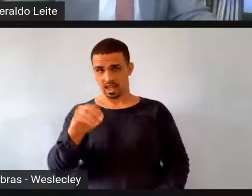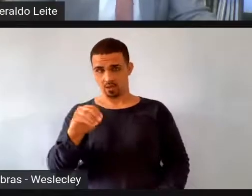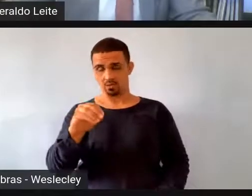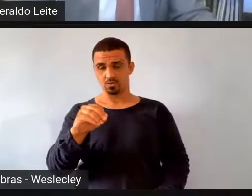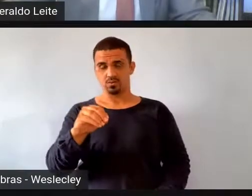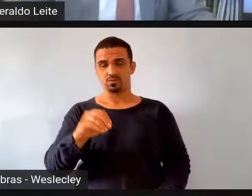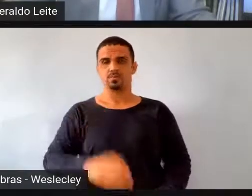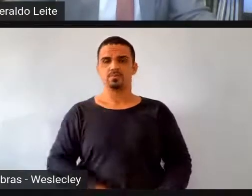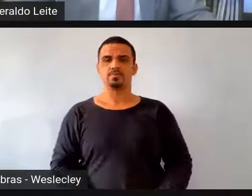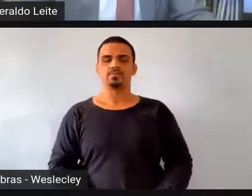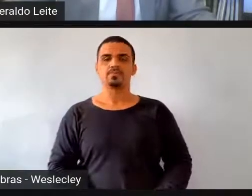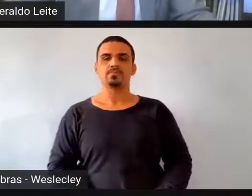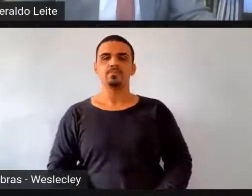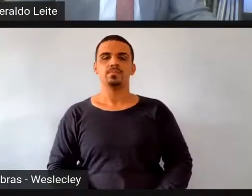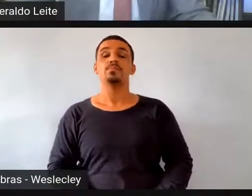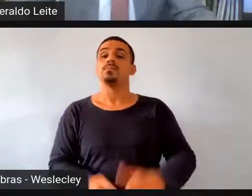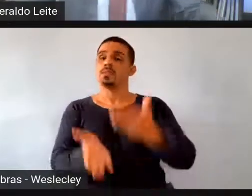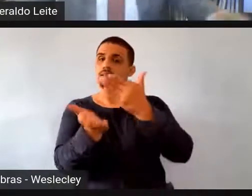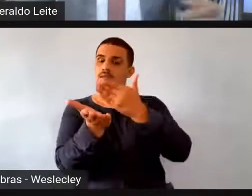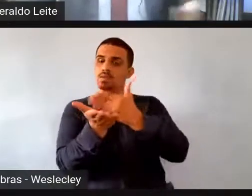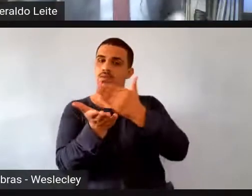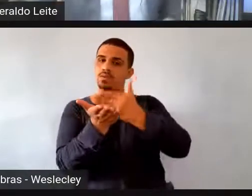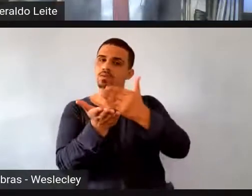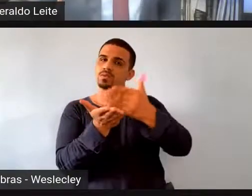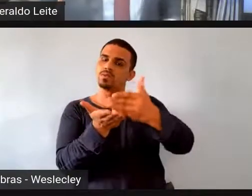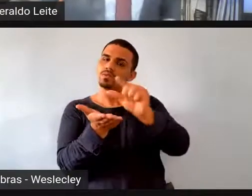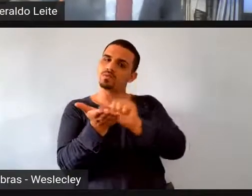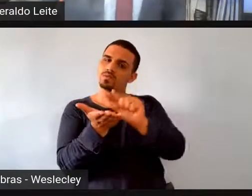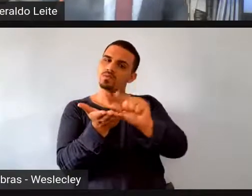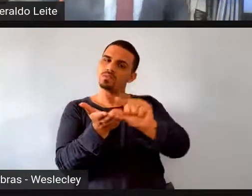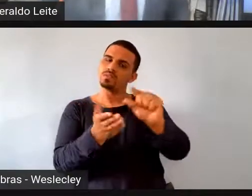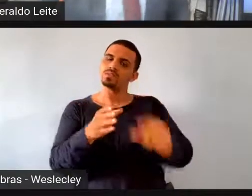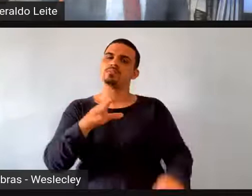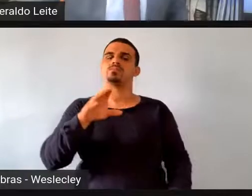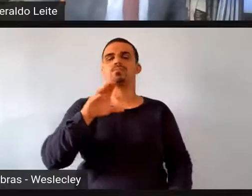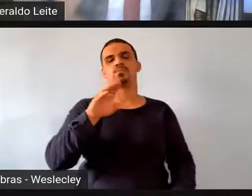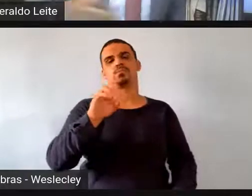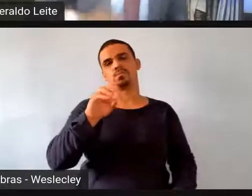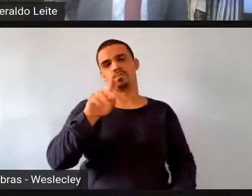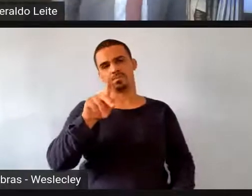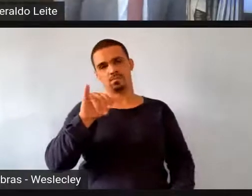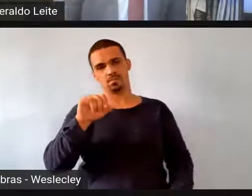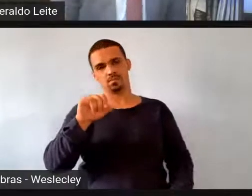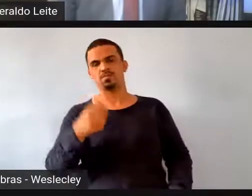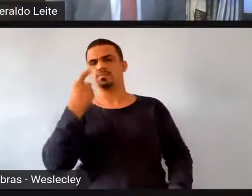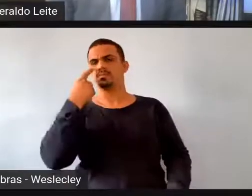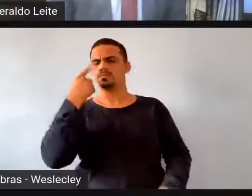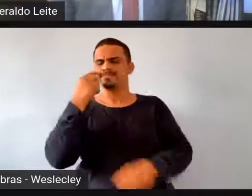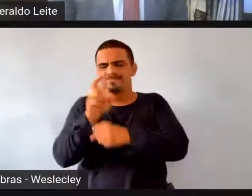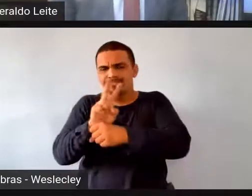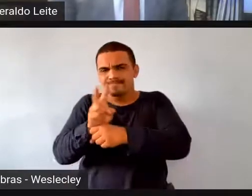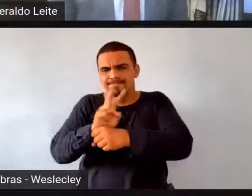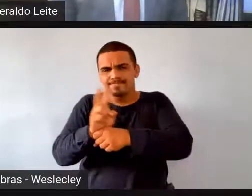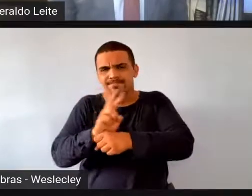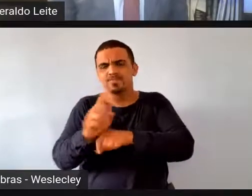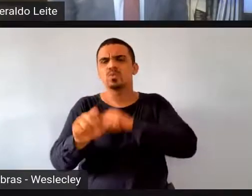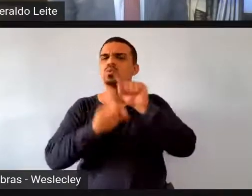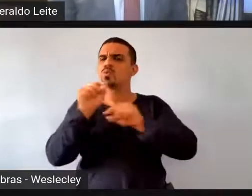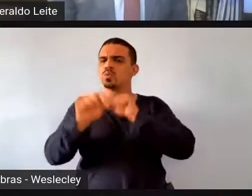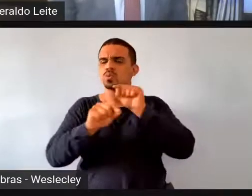A coisa do financiamento e bots, a gente ainda está tentando mapear o que se passa, de